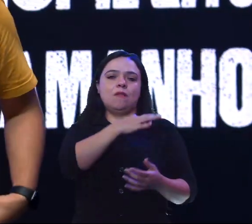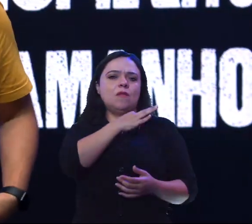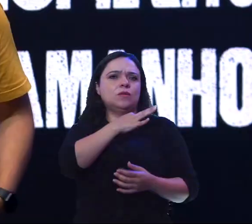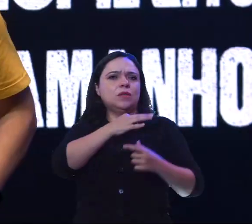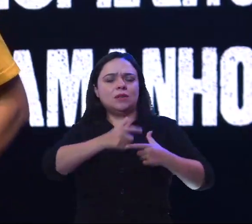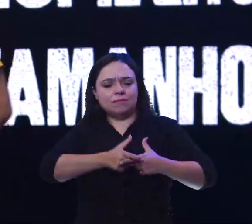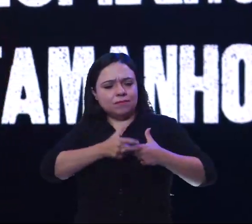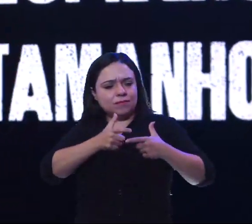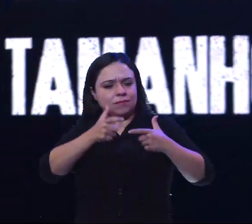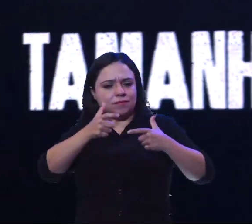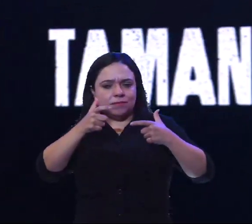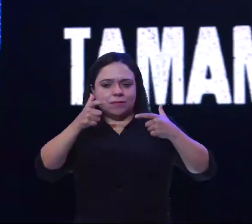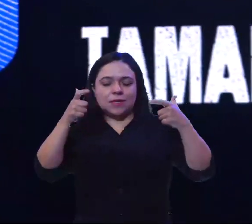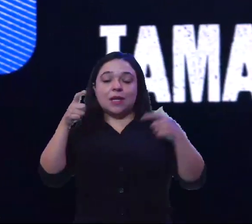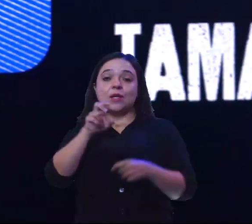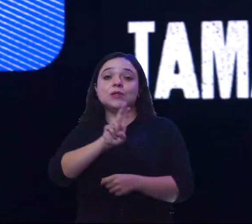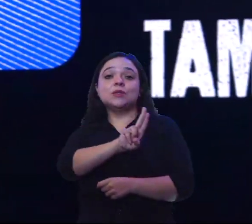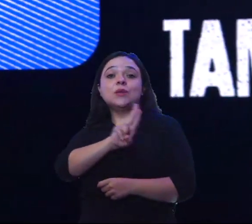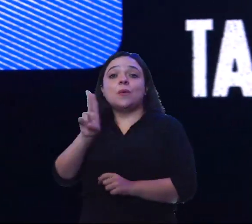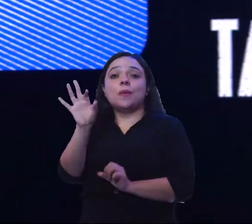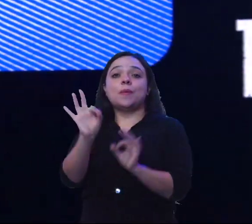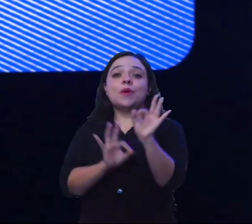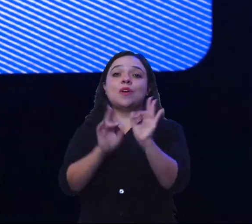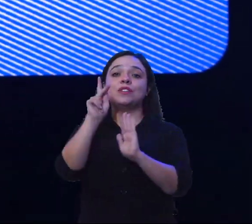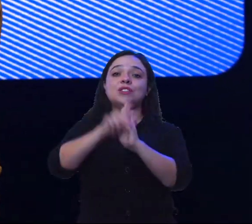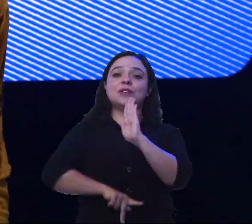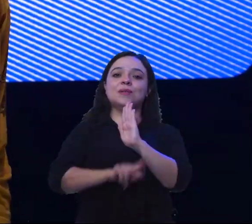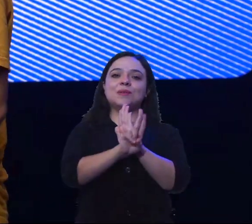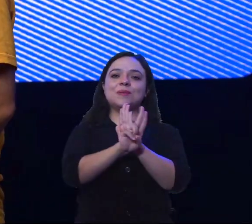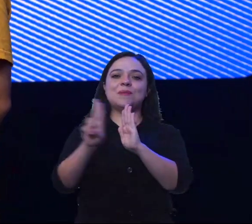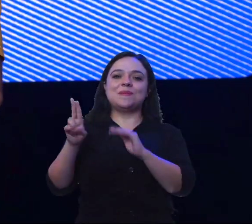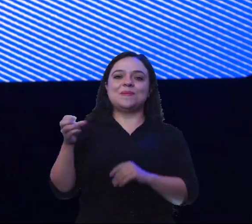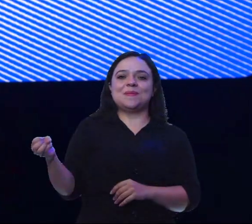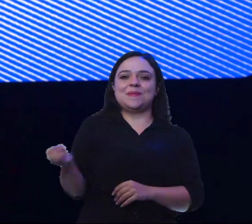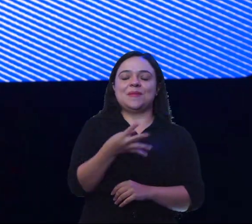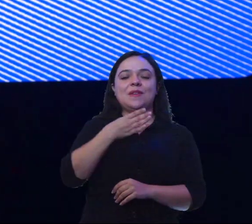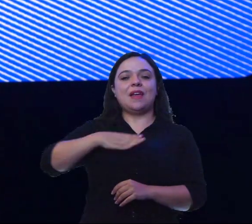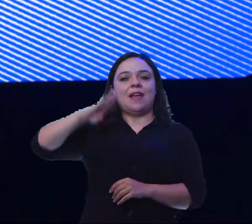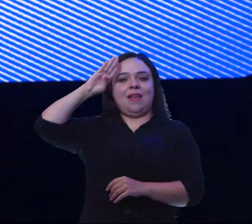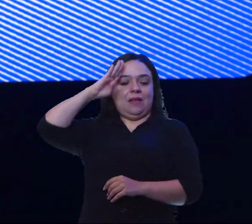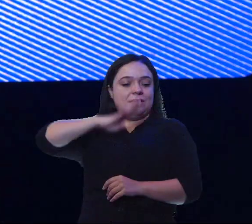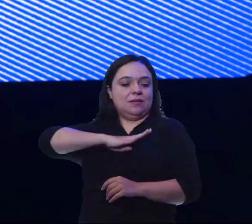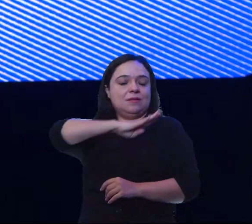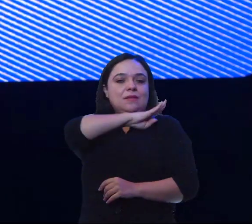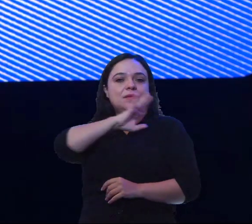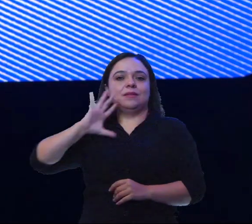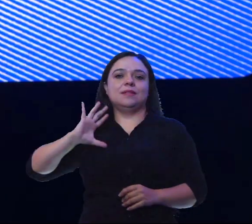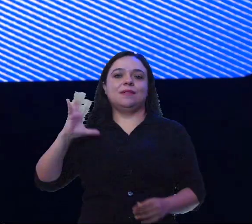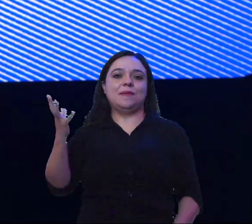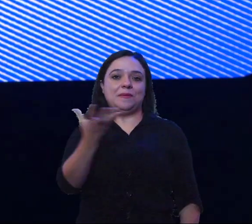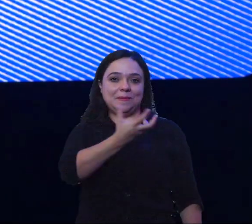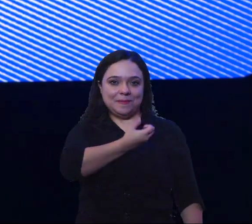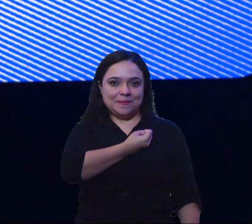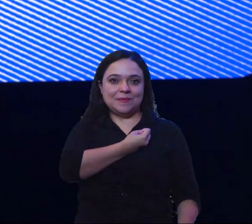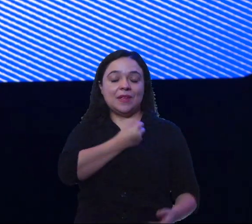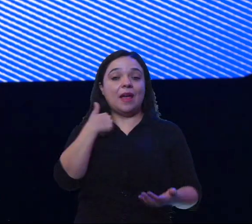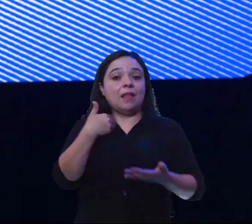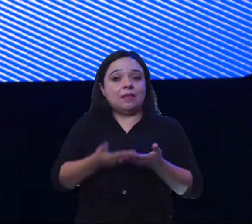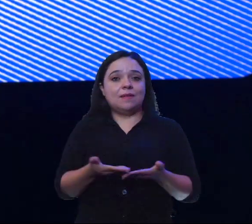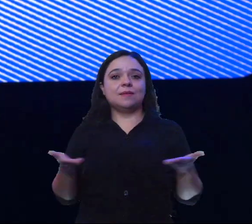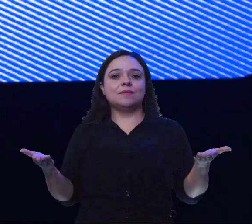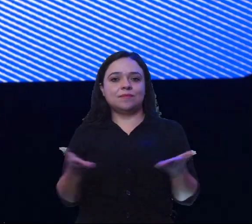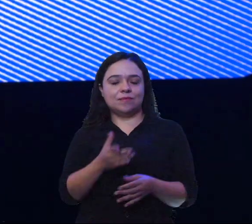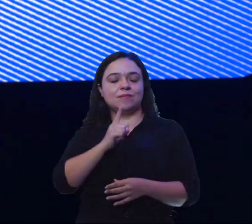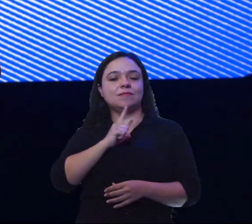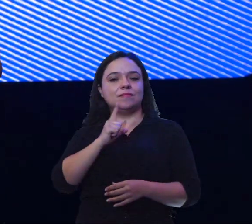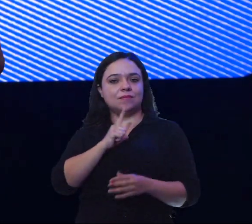voluntários. E aí até o nome do projeto muda, vai se tornar Exército da Salvação, que tem até os dias de hoje.